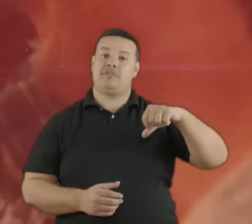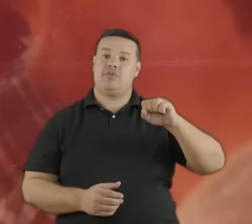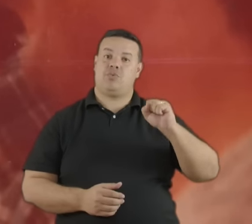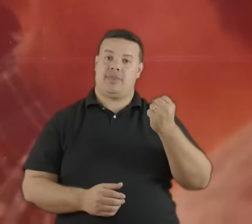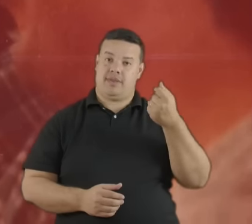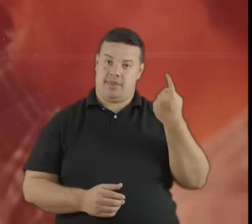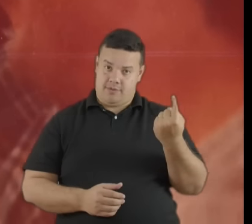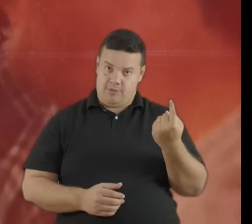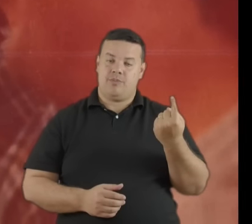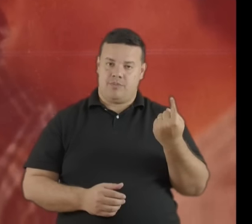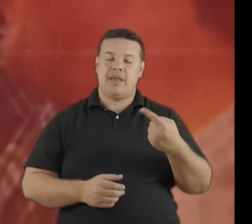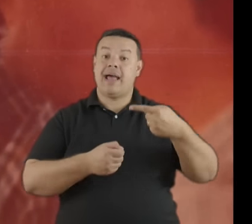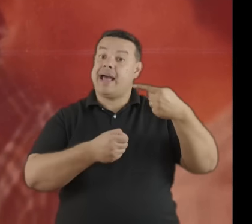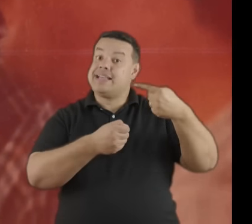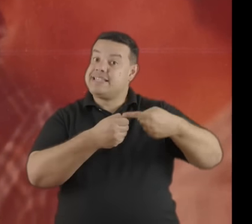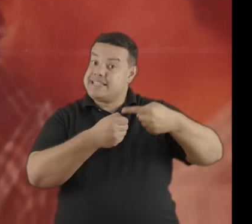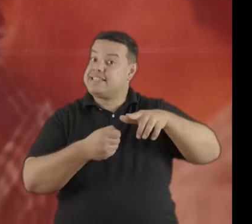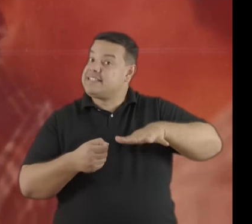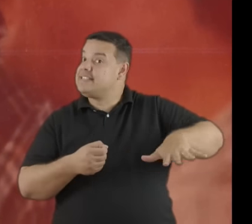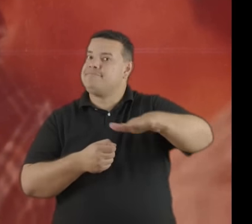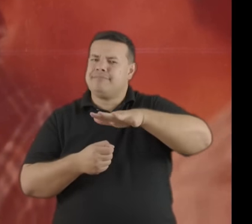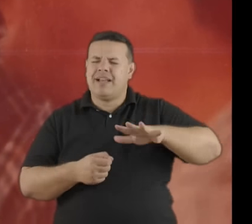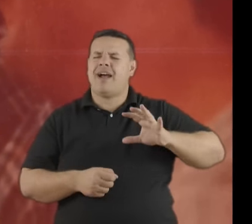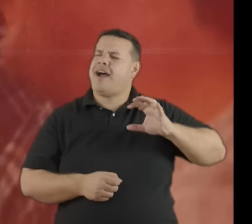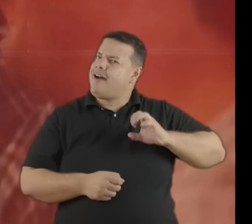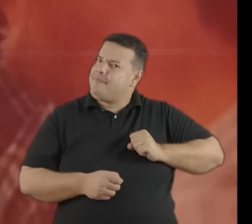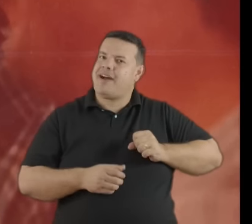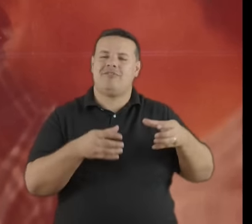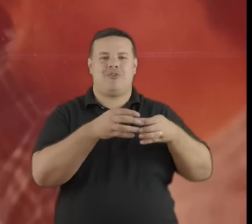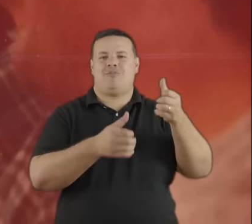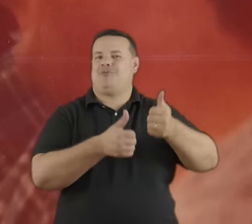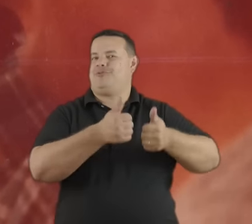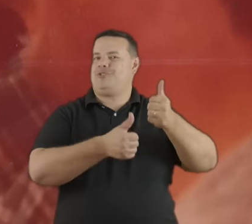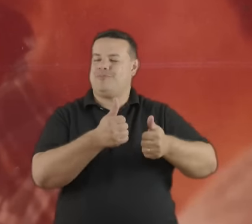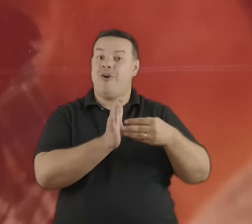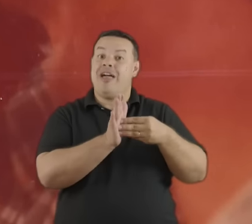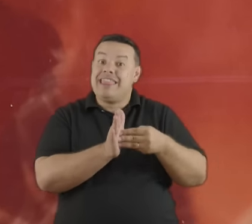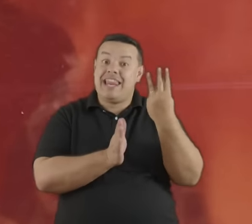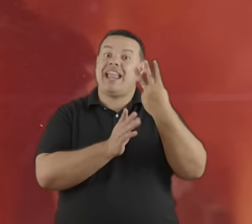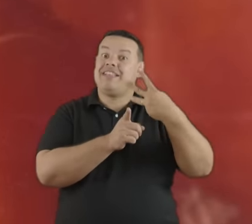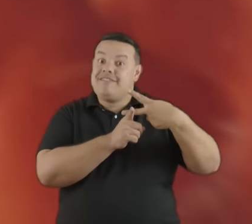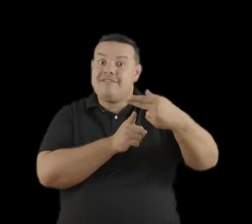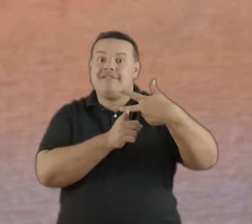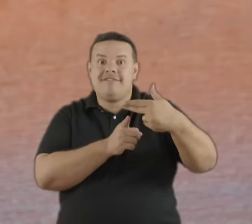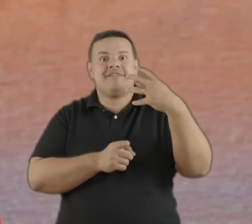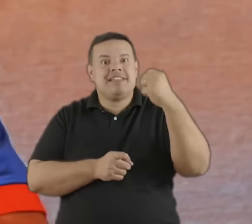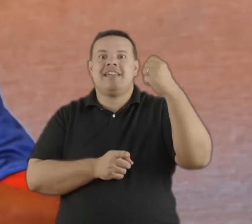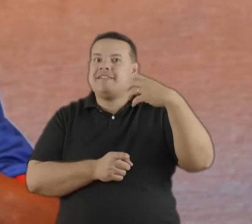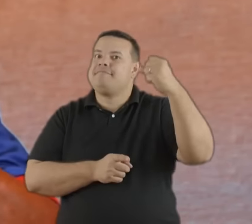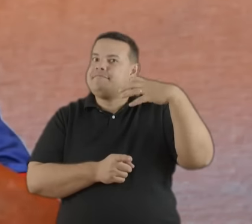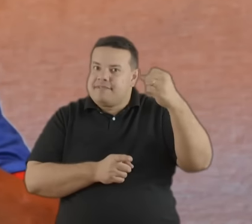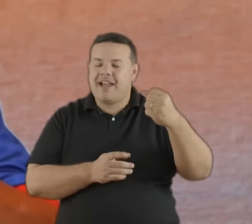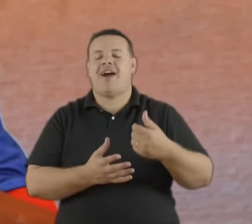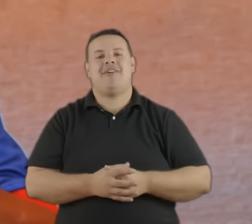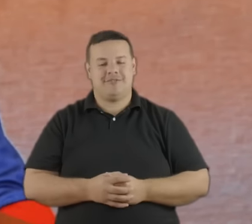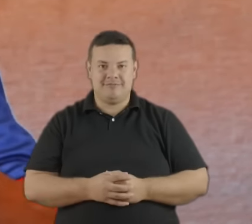Em 1981, a cidade vivia em lua de mel com seu time, o tricampeão do estado. Rapaz,